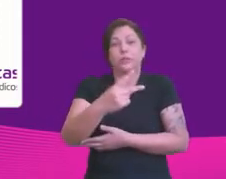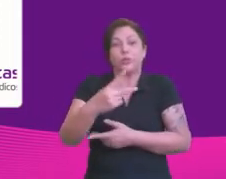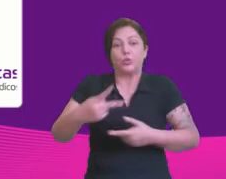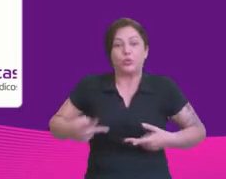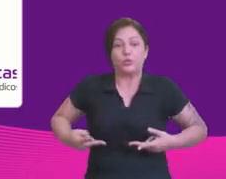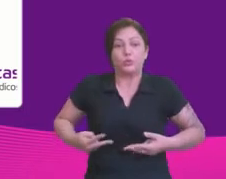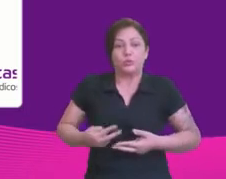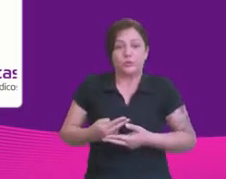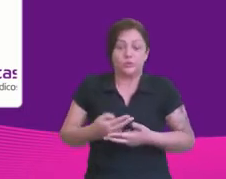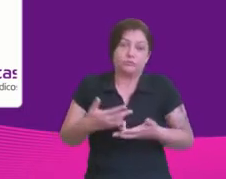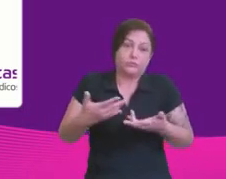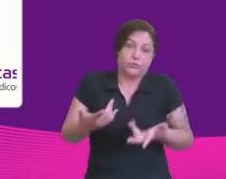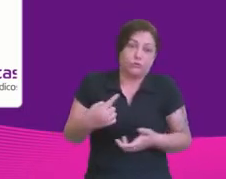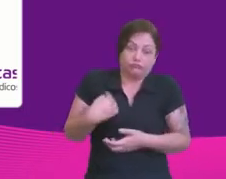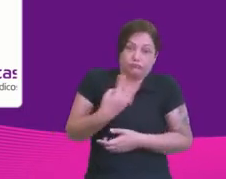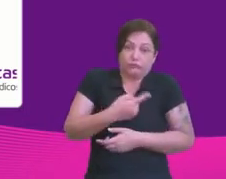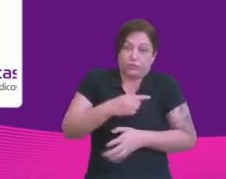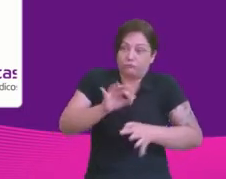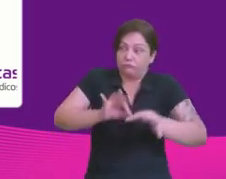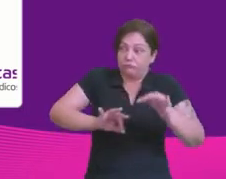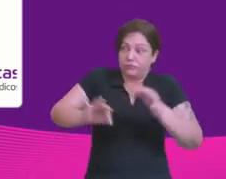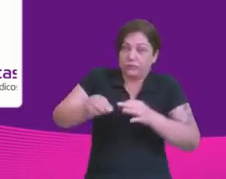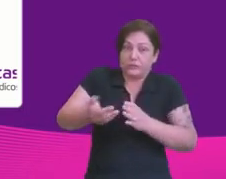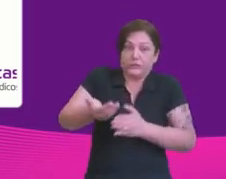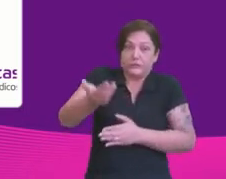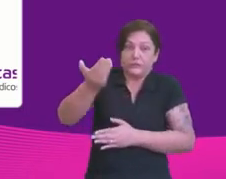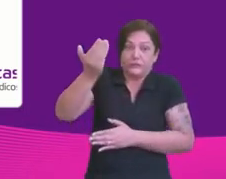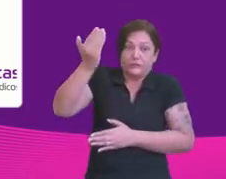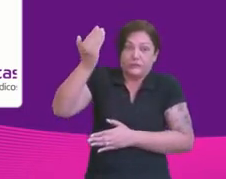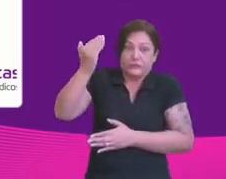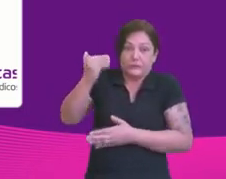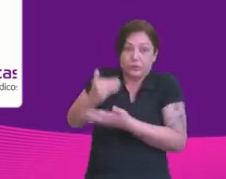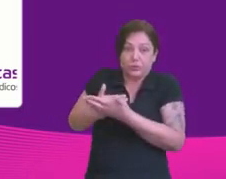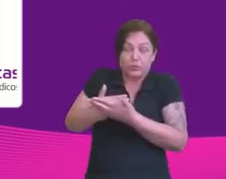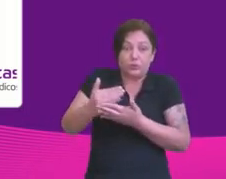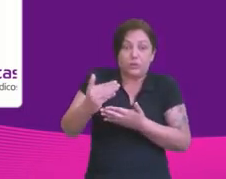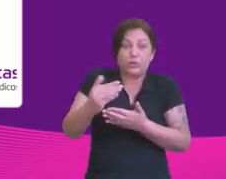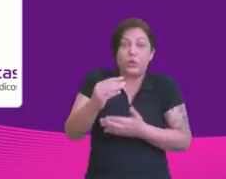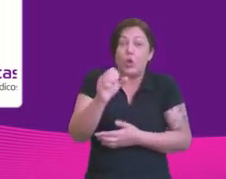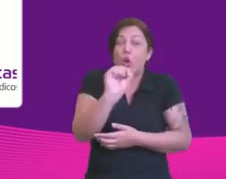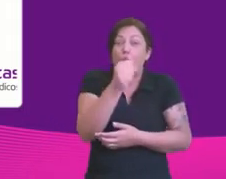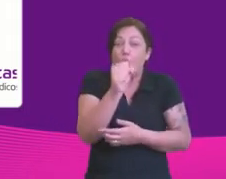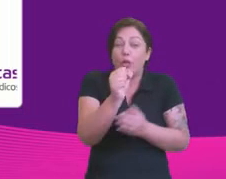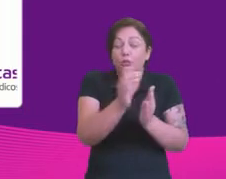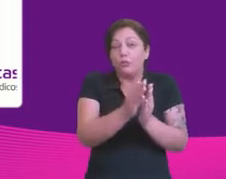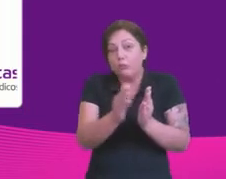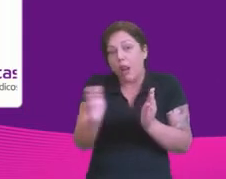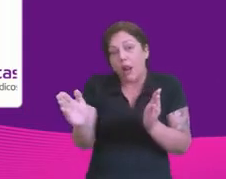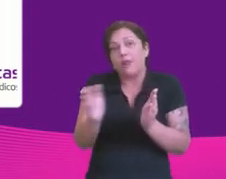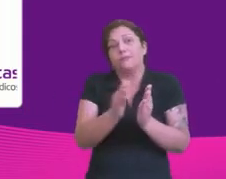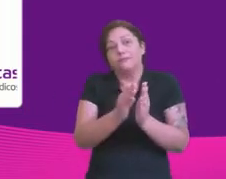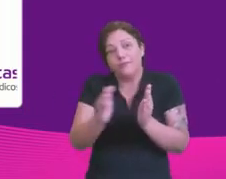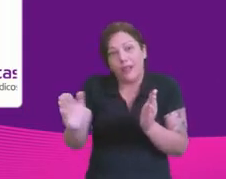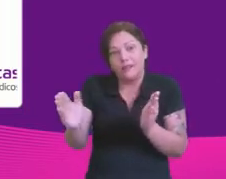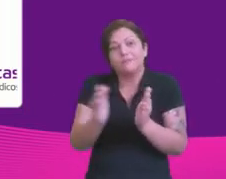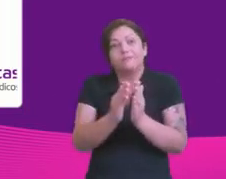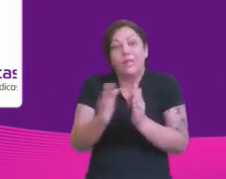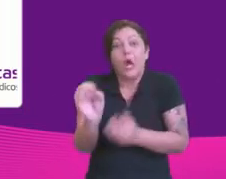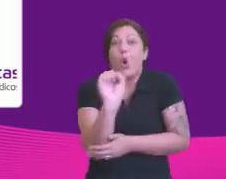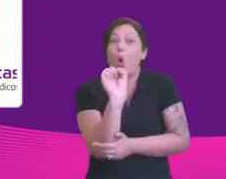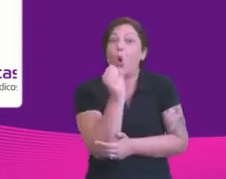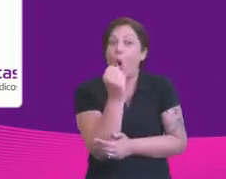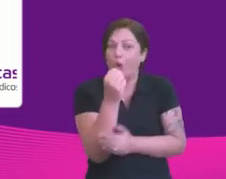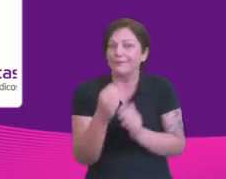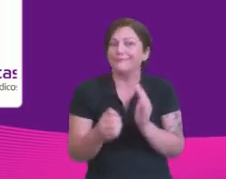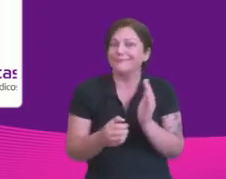foi planejado desde o início. Foram 8 ciclos, uma resposta parcial observada com